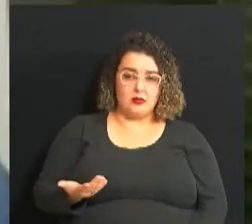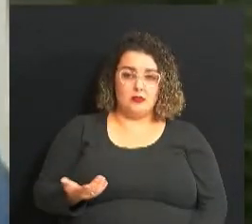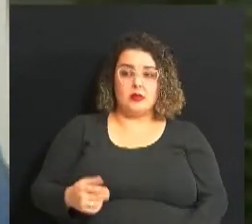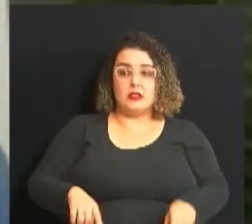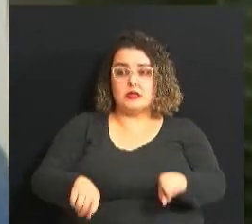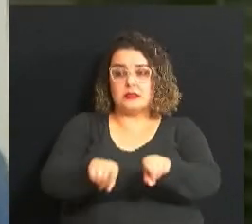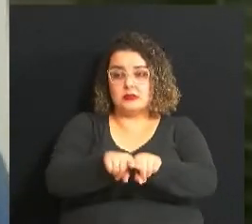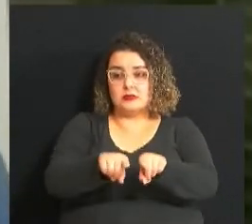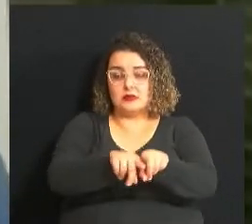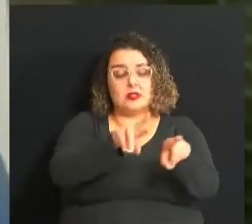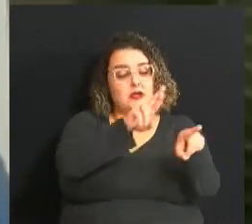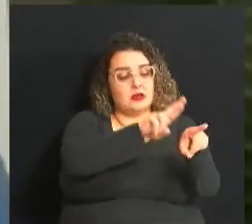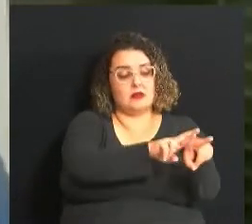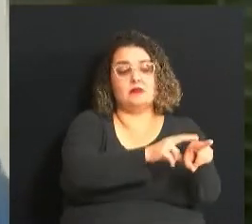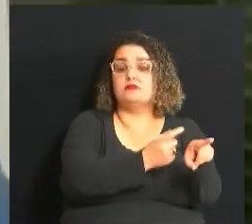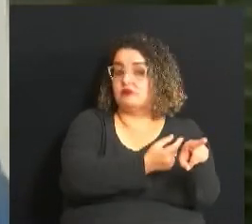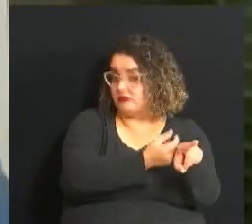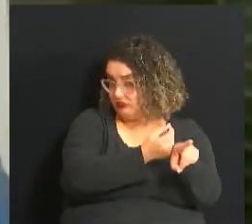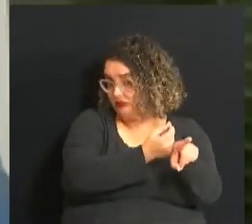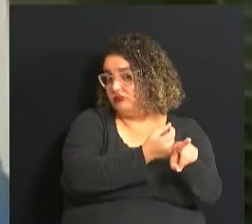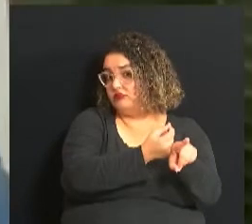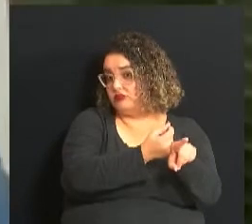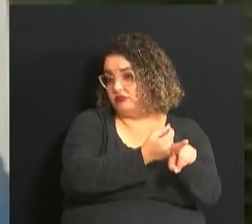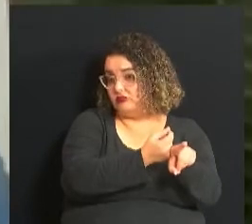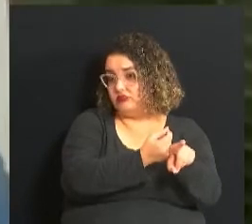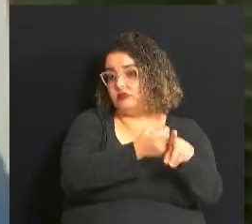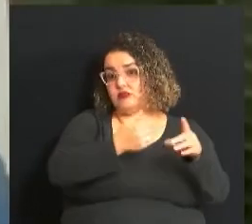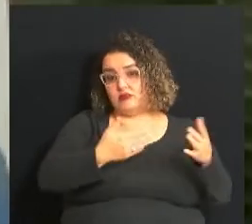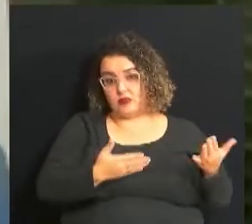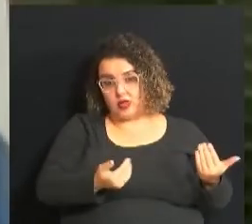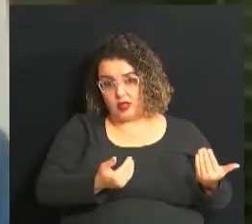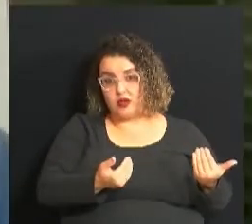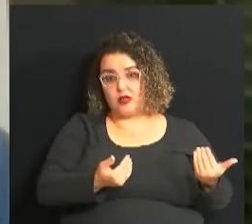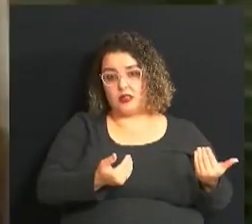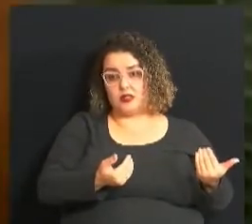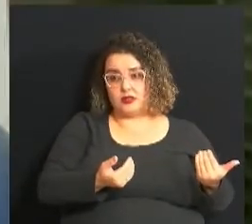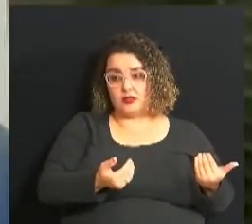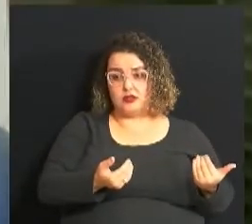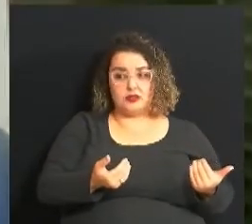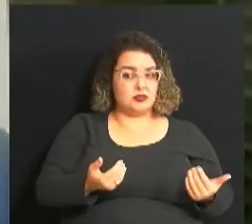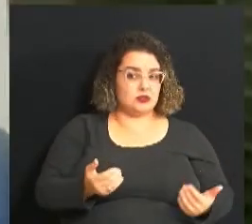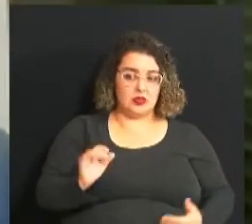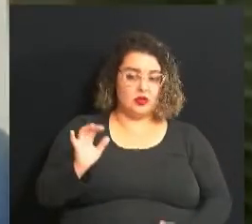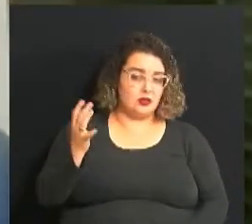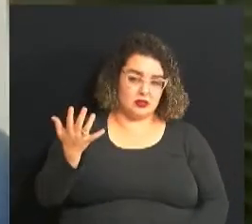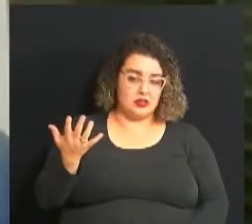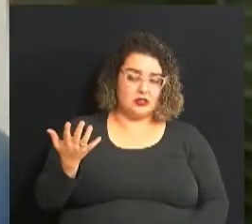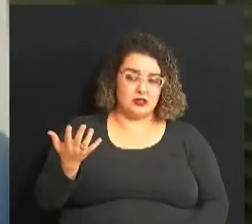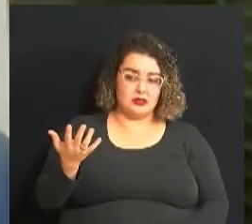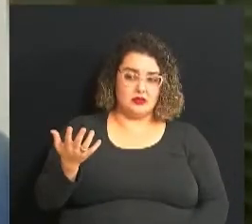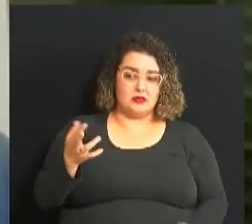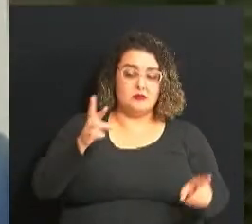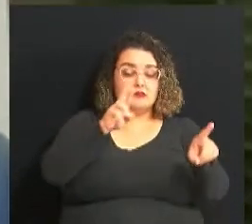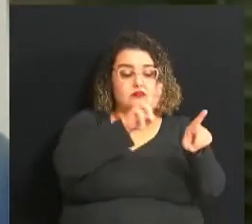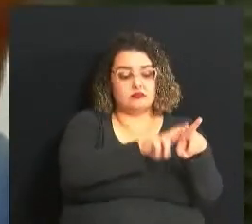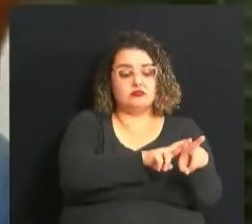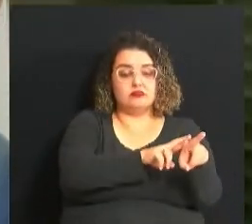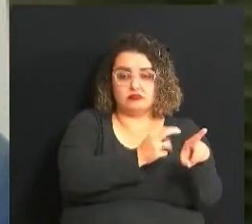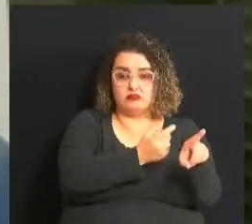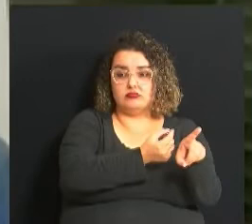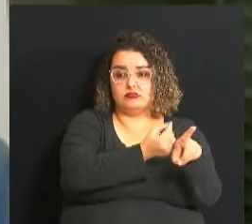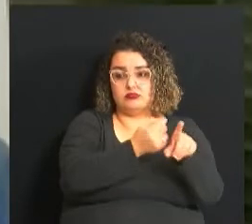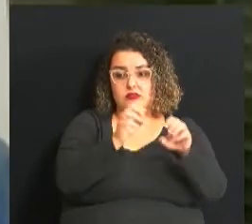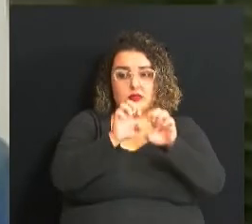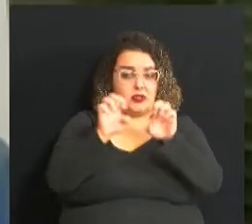O câncer de testículo, no jovem, que acomete o jovem, né? O testículo é outra estrutura que a gente